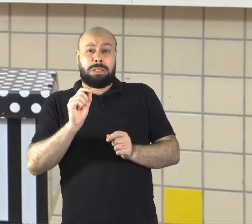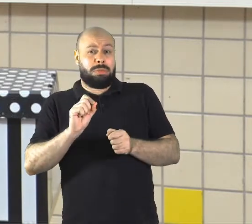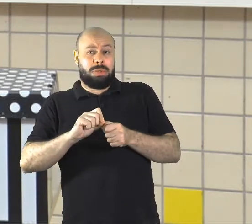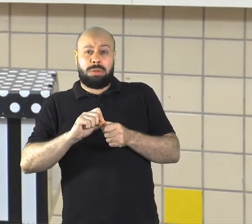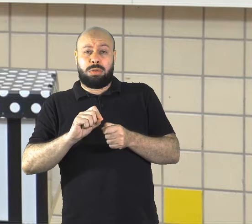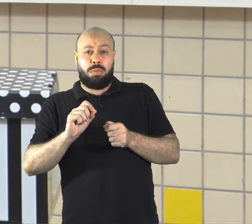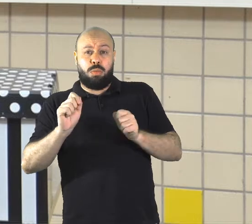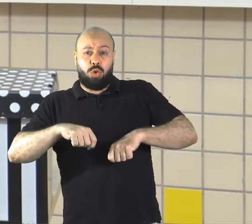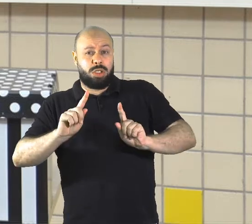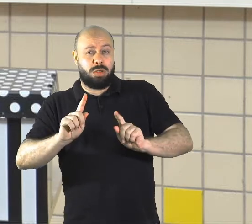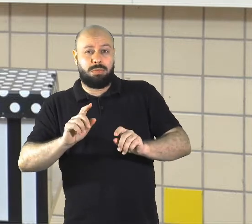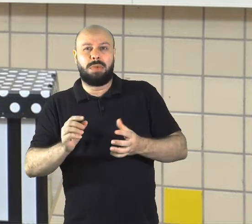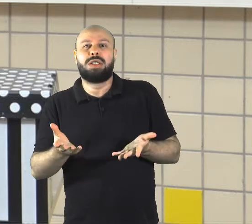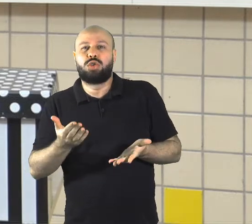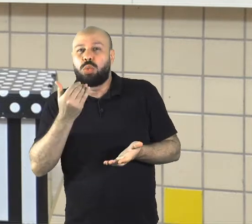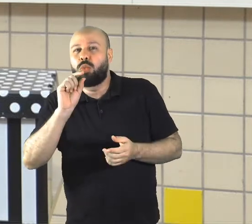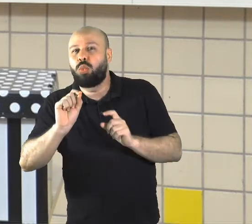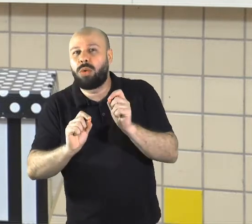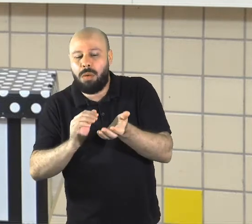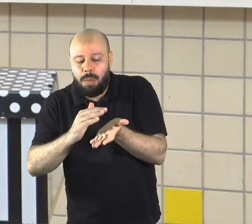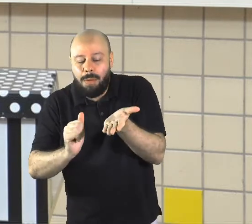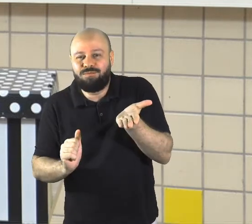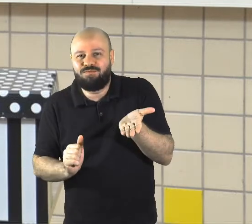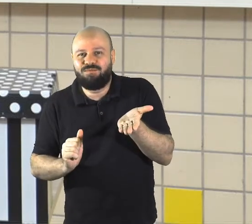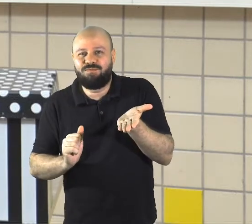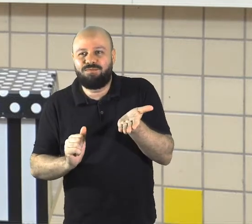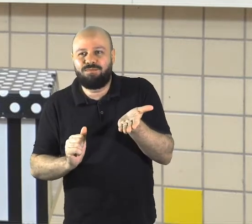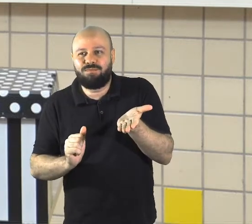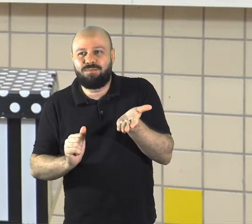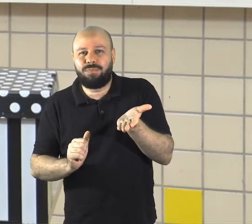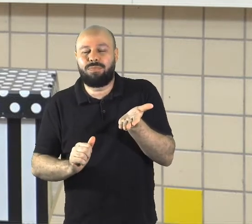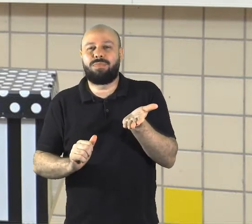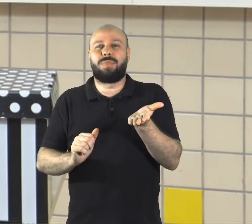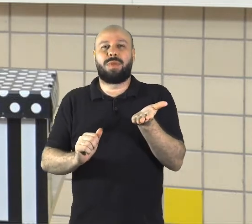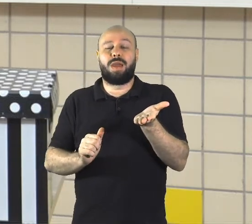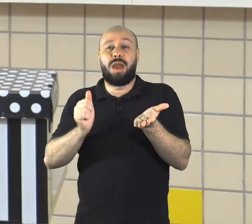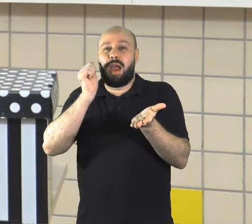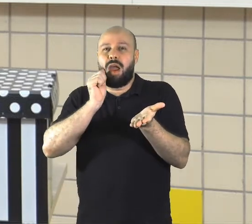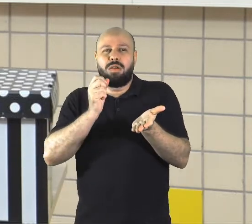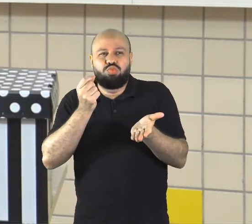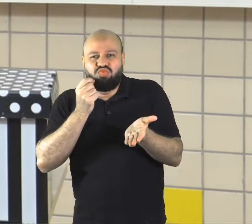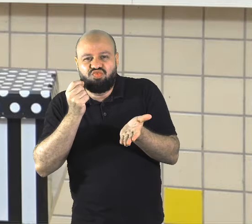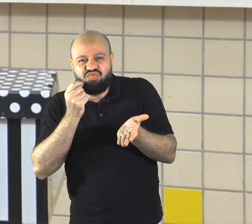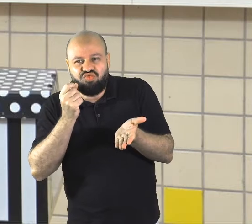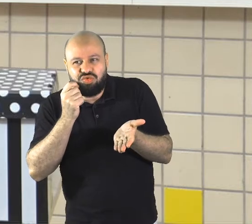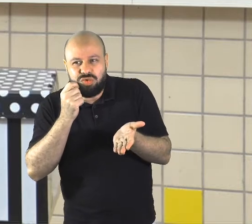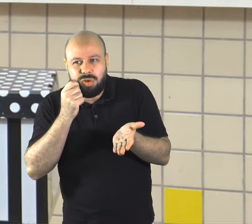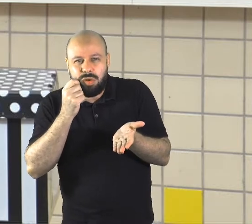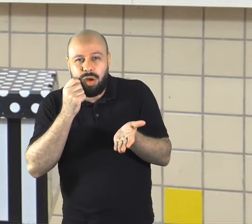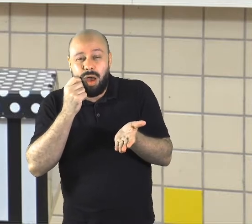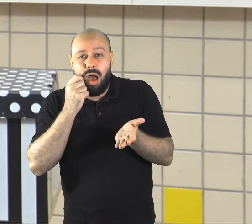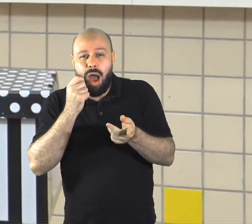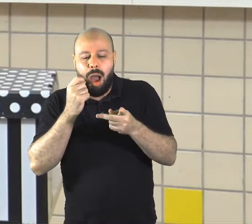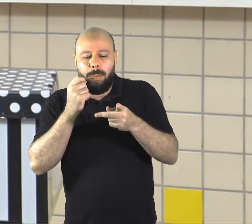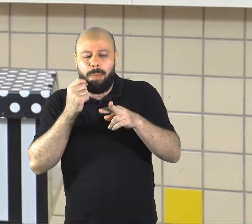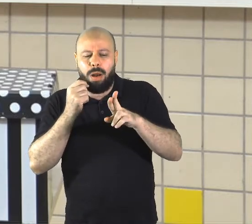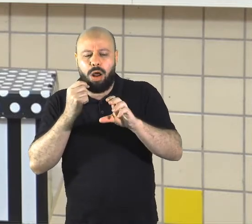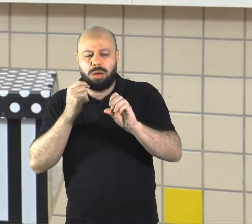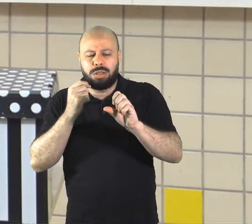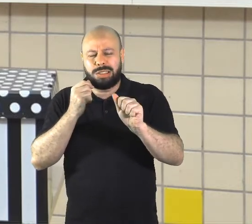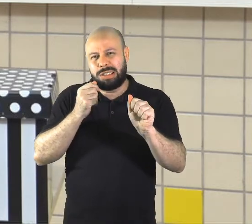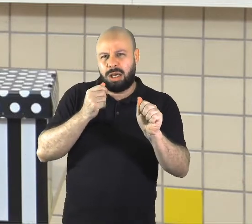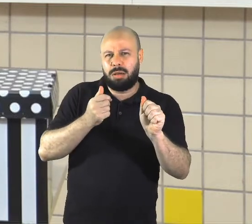lembra? Olha só, a ratinha roeu, por engano, o P da prosa. O que é prosa?